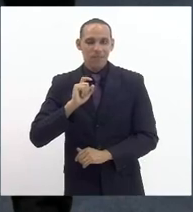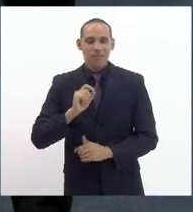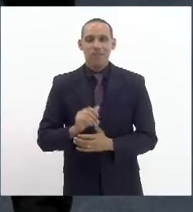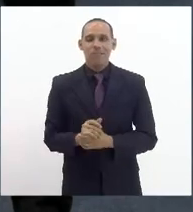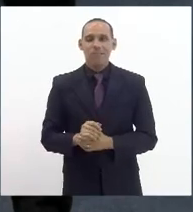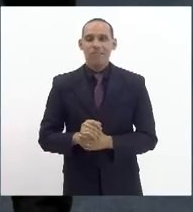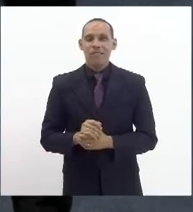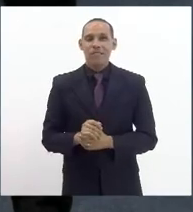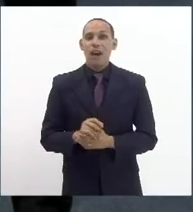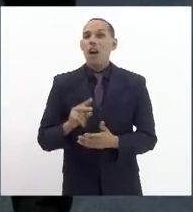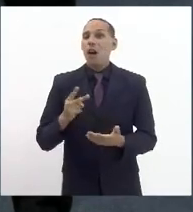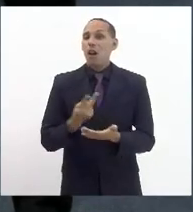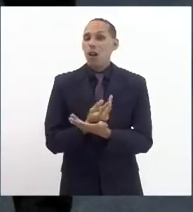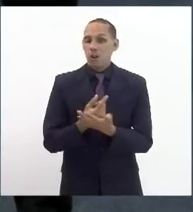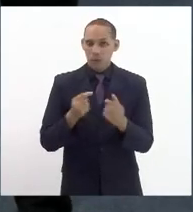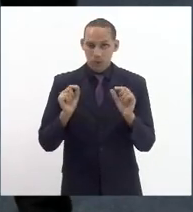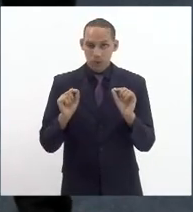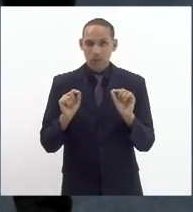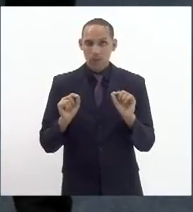Ocorre que,